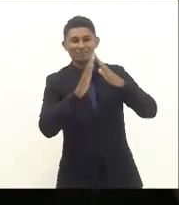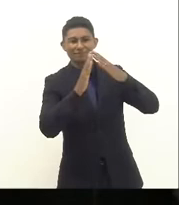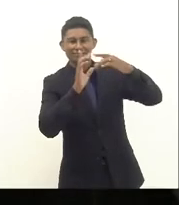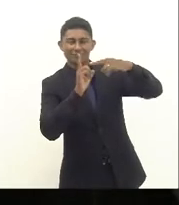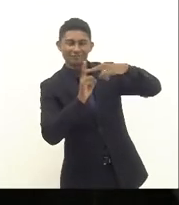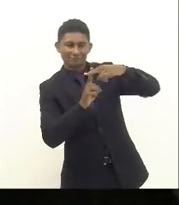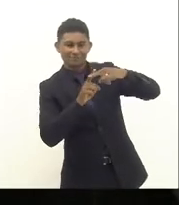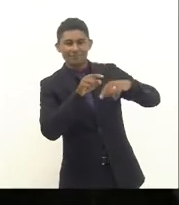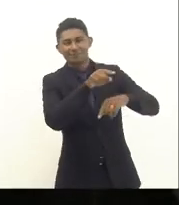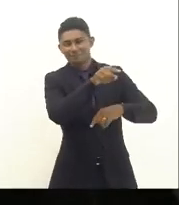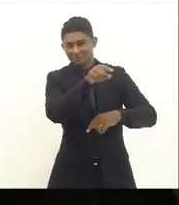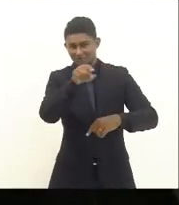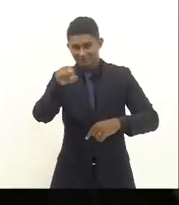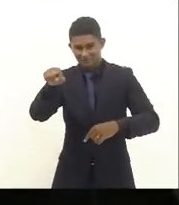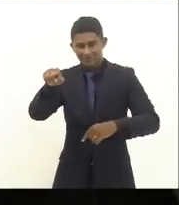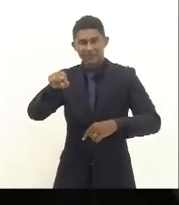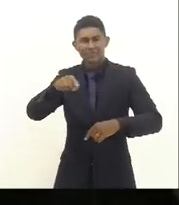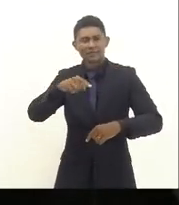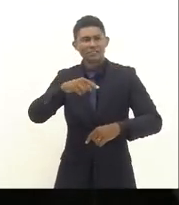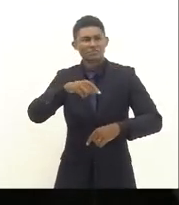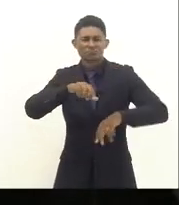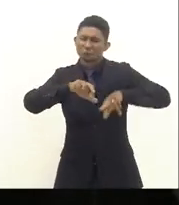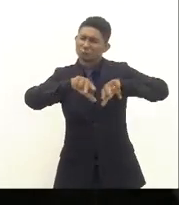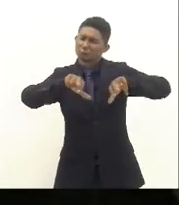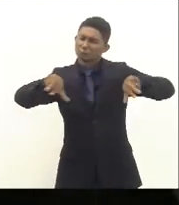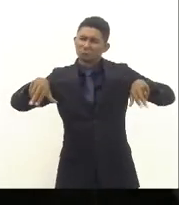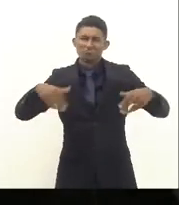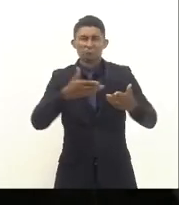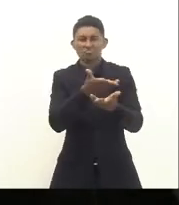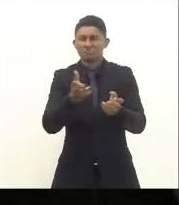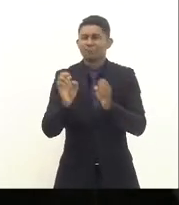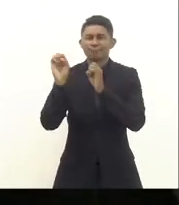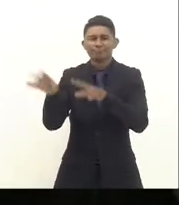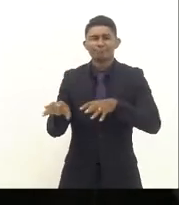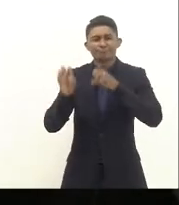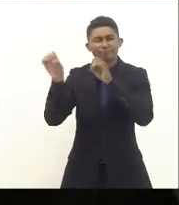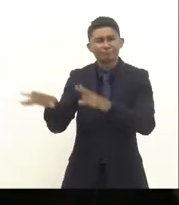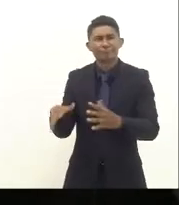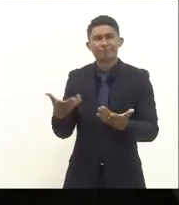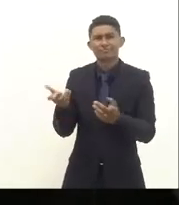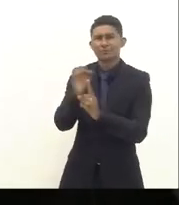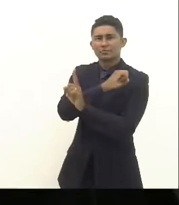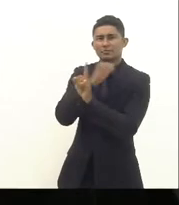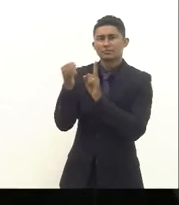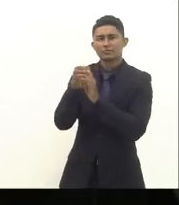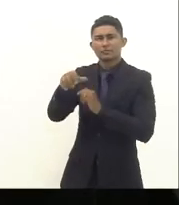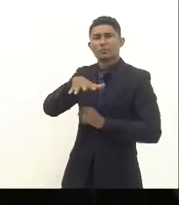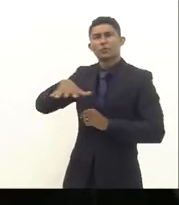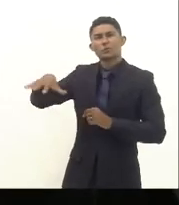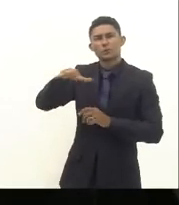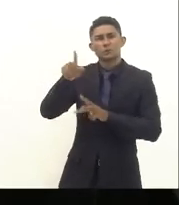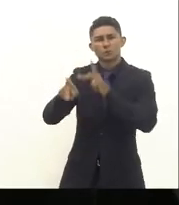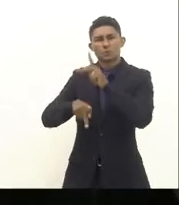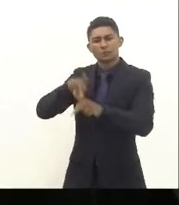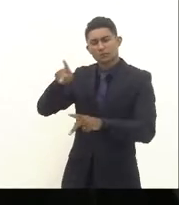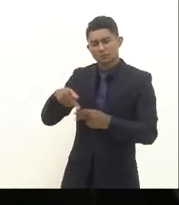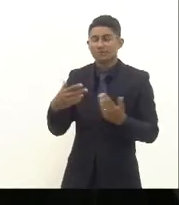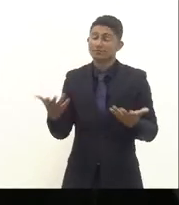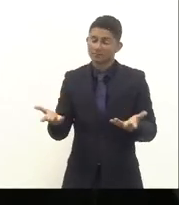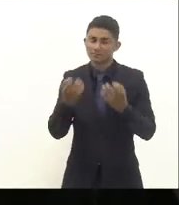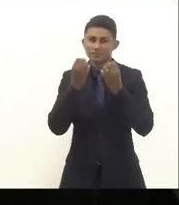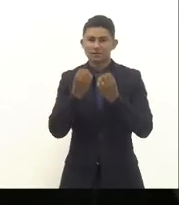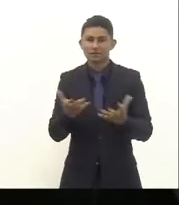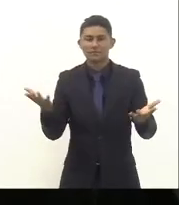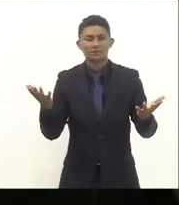que trabalho na educação na socialização do nosso povo então